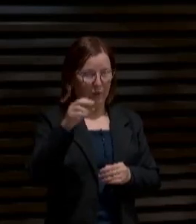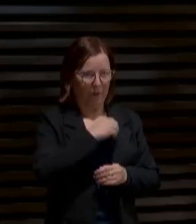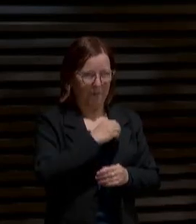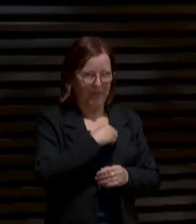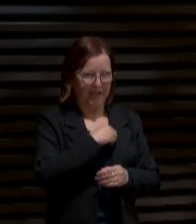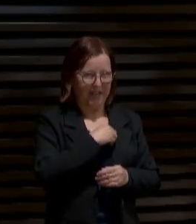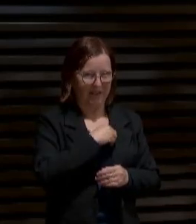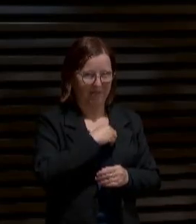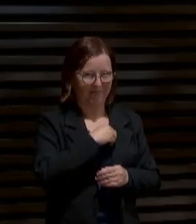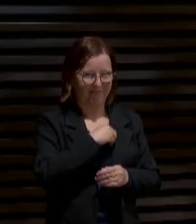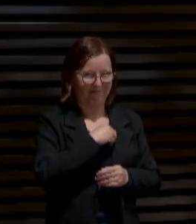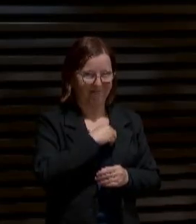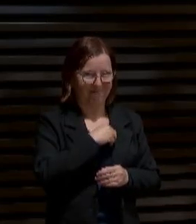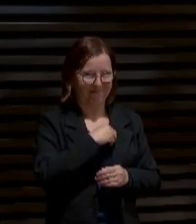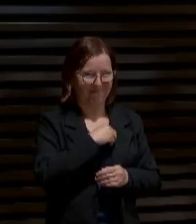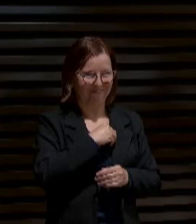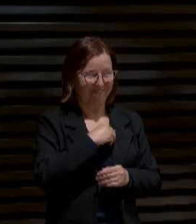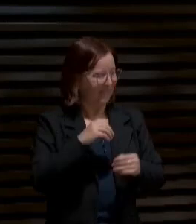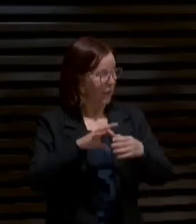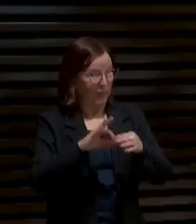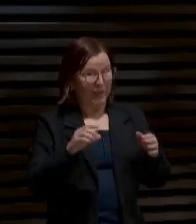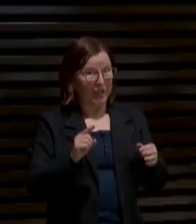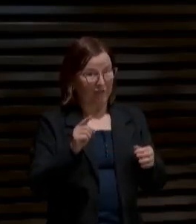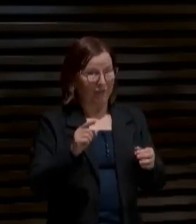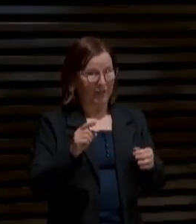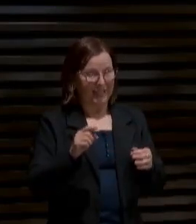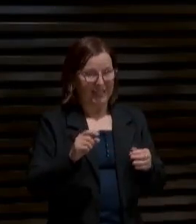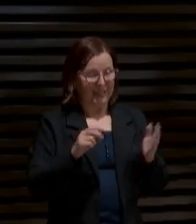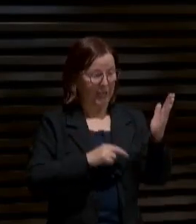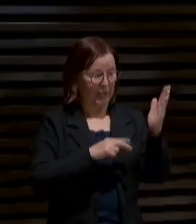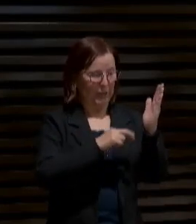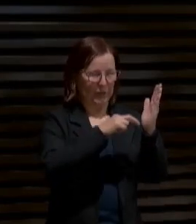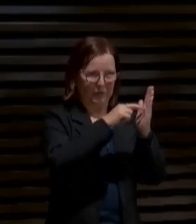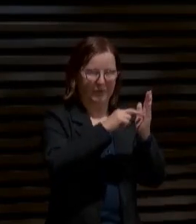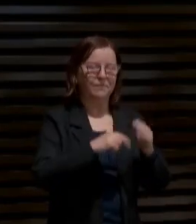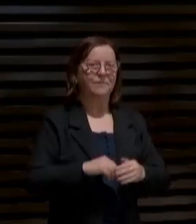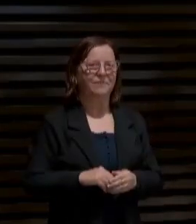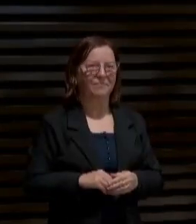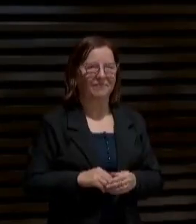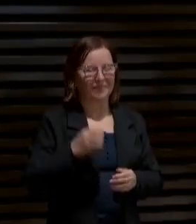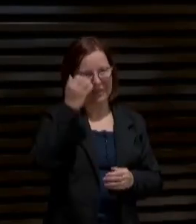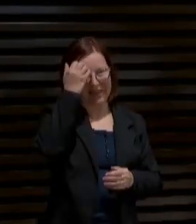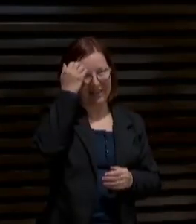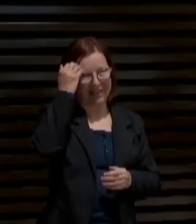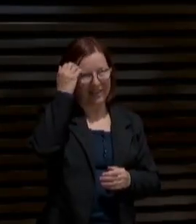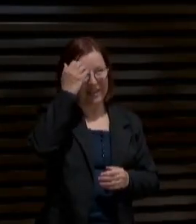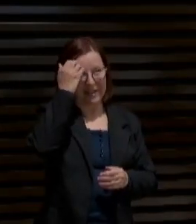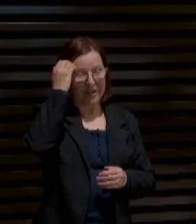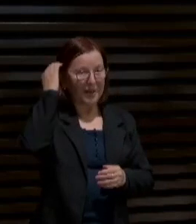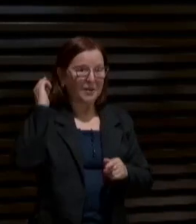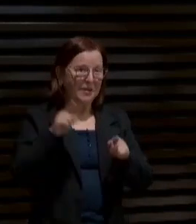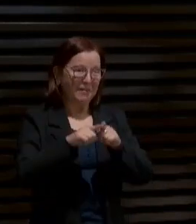vida em comunidade um ajuda o outro aí vocês lembra também que não pode ser vou ficavam ali o outro subia nas costas o outro subia nas